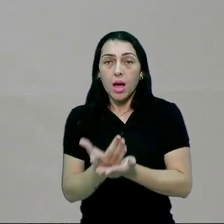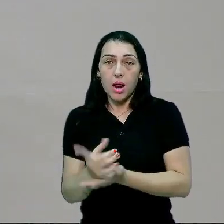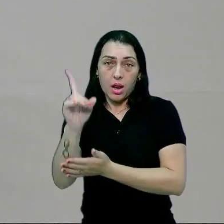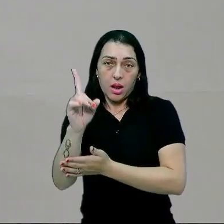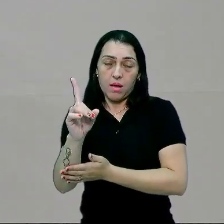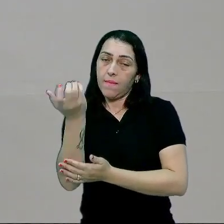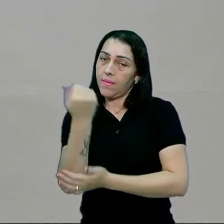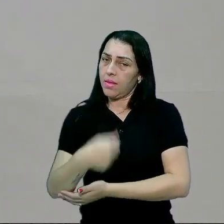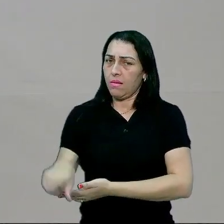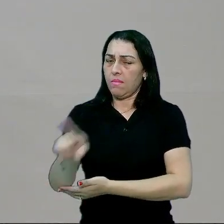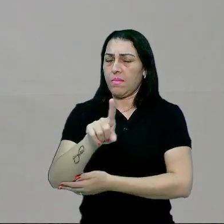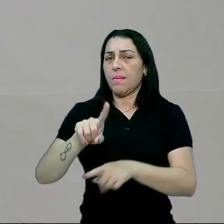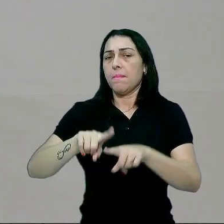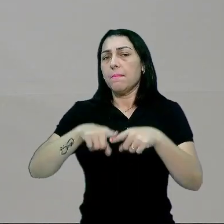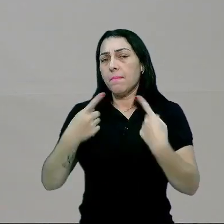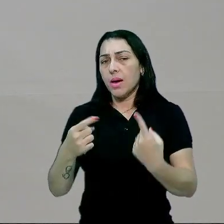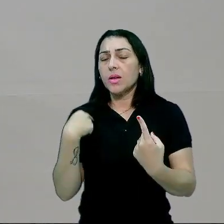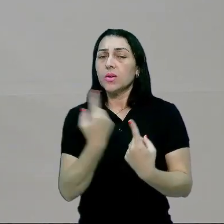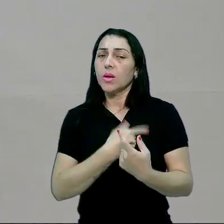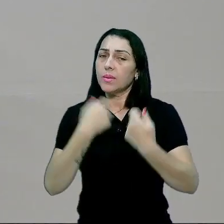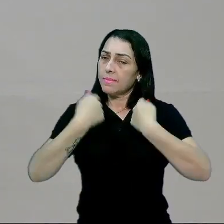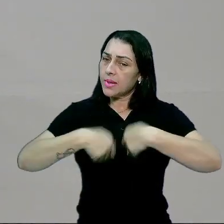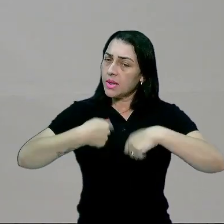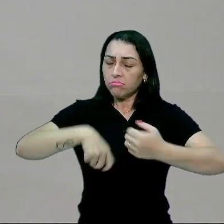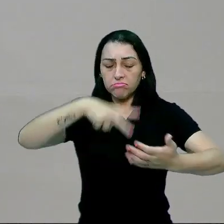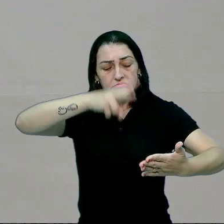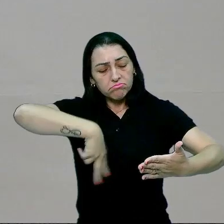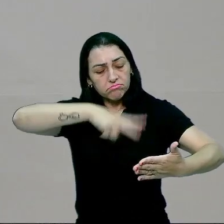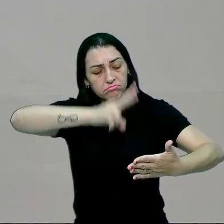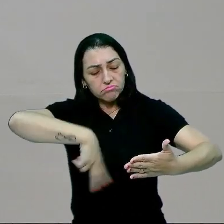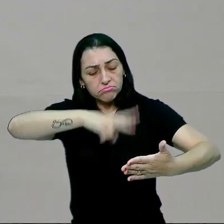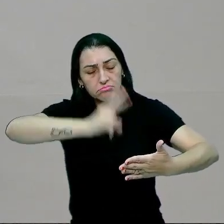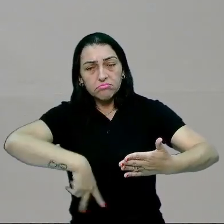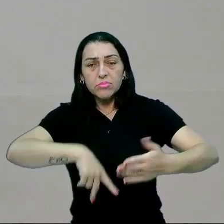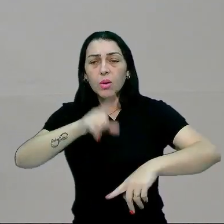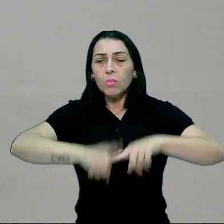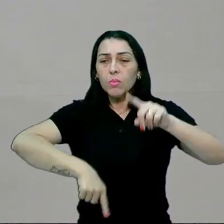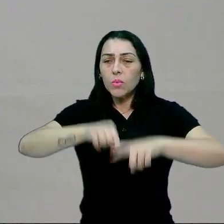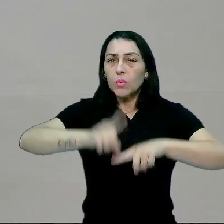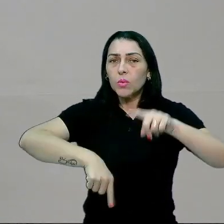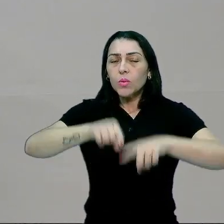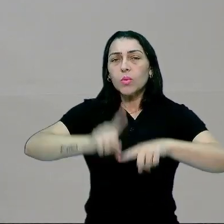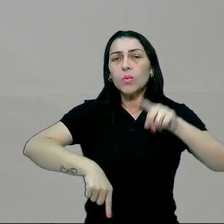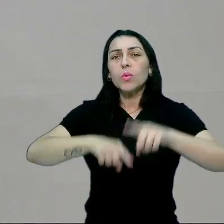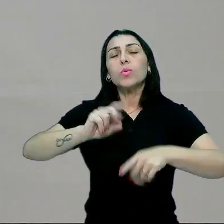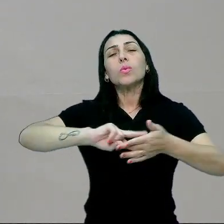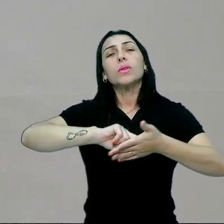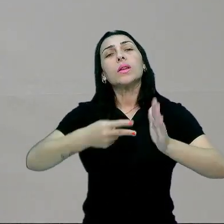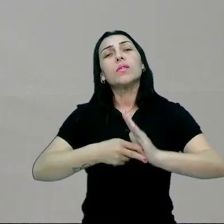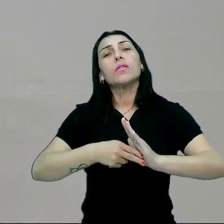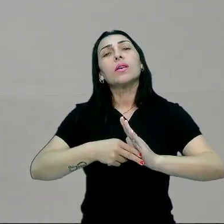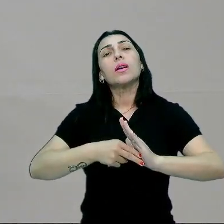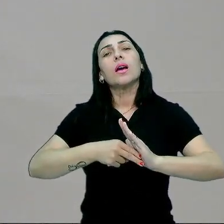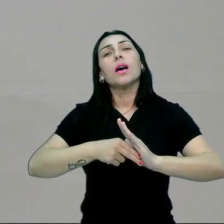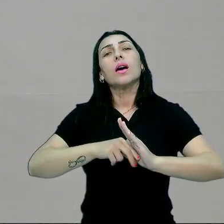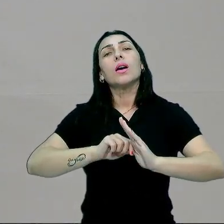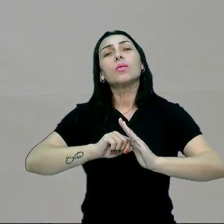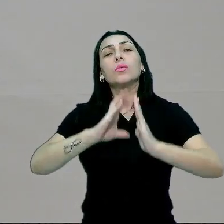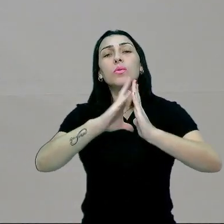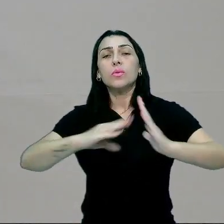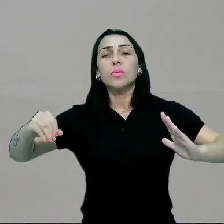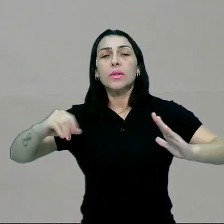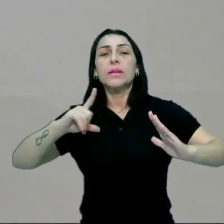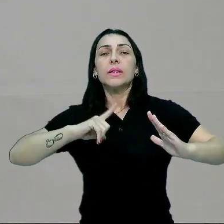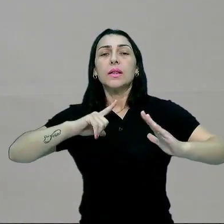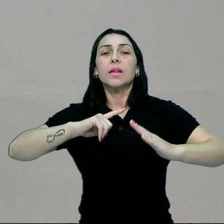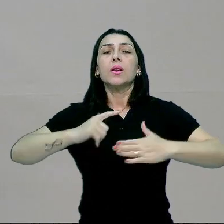vai comer o Alcorão, mas a gente precisa, é um tipo de produto simbólico. Às vezes a gente vai e compra um cartaz